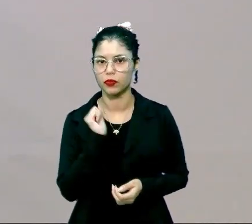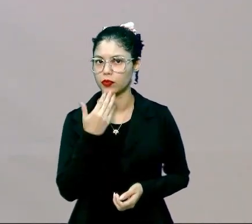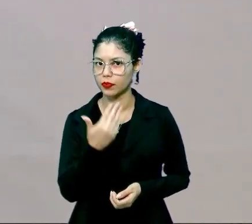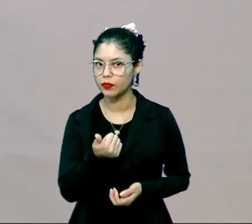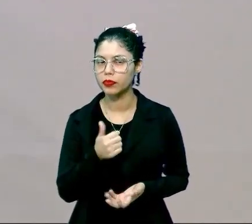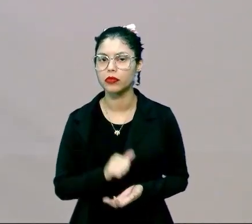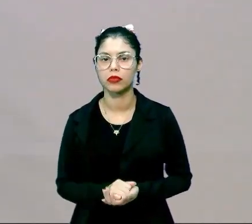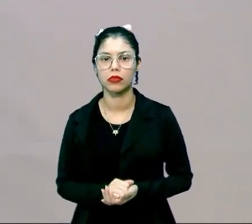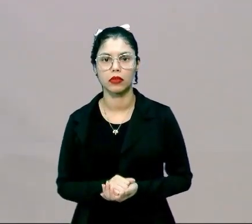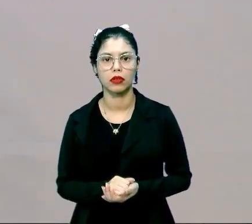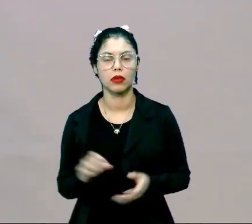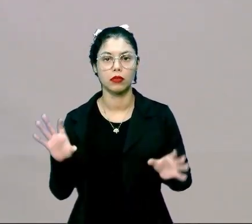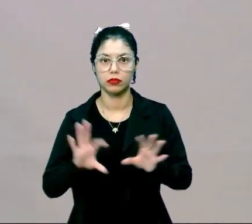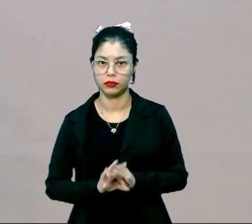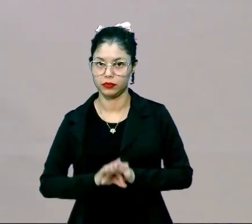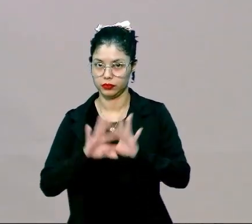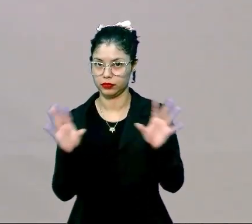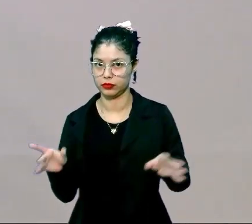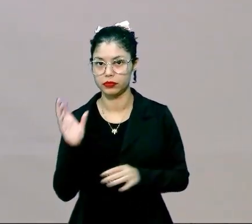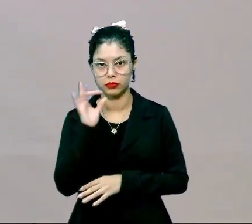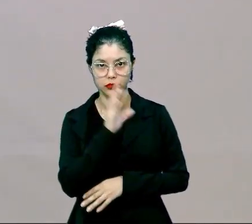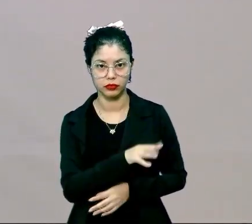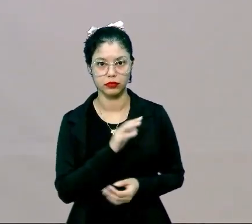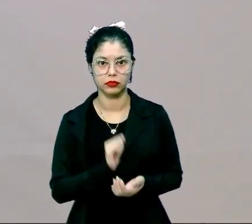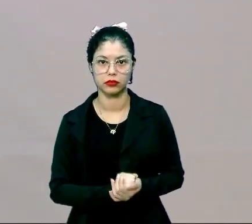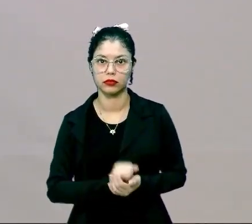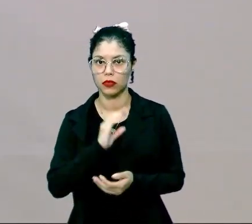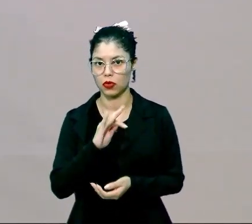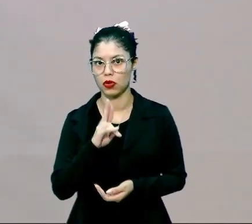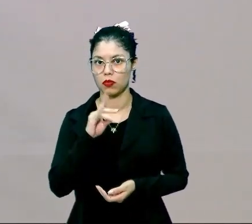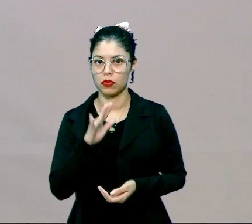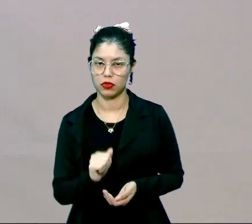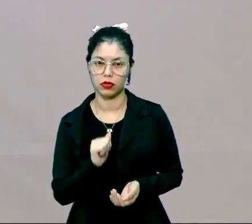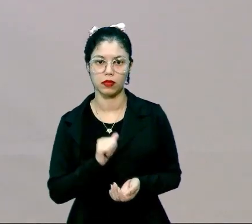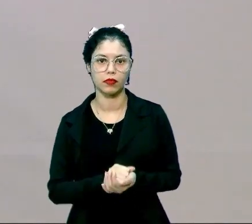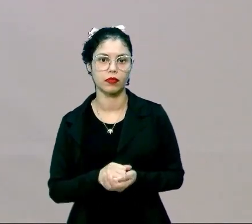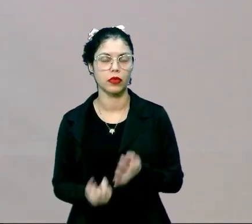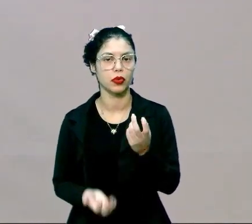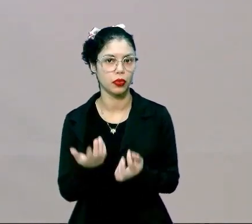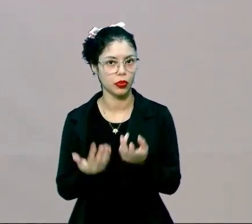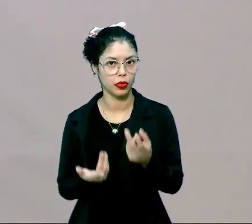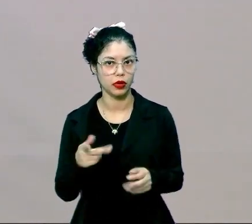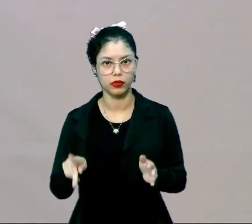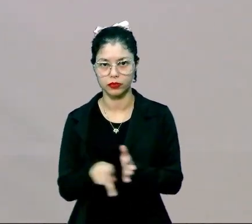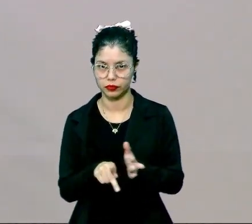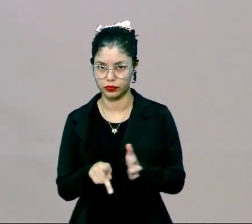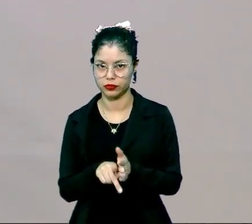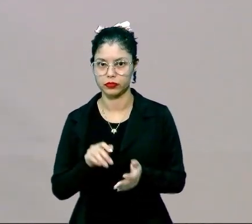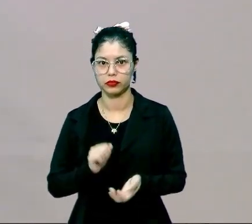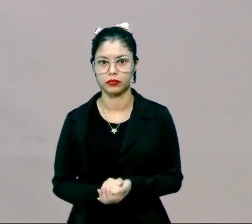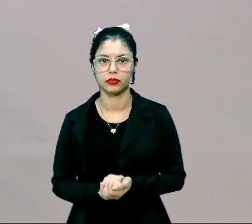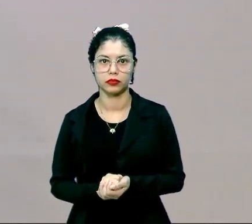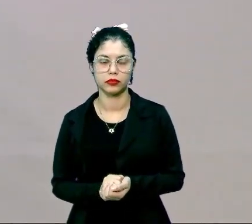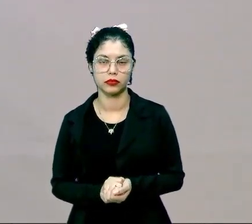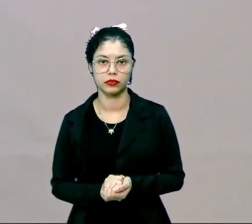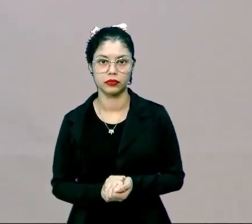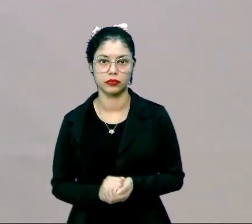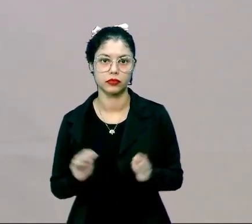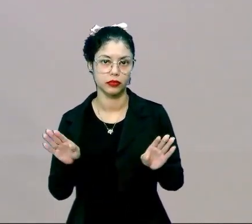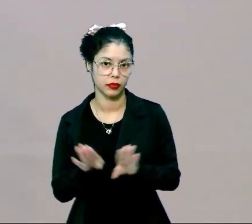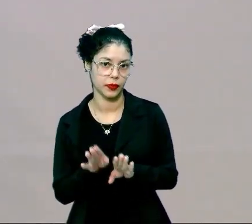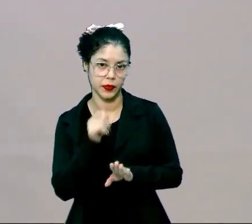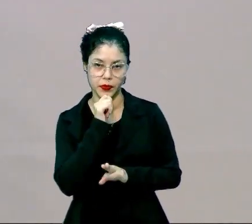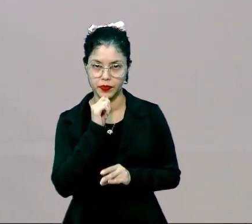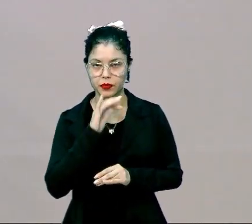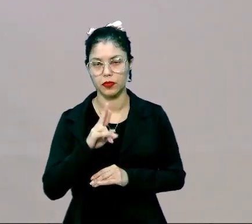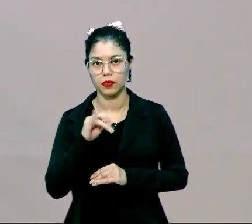Tudo bem? Essa liberação de calor nós vamos chamar de combustão. Então, vou ter uma queima, vou ter a queima de um combustível fóssil normalmente, e